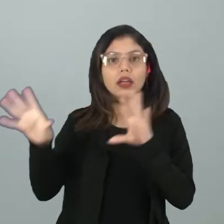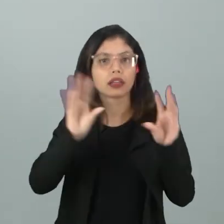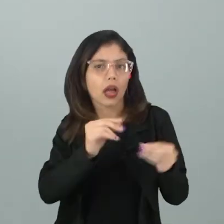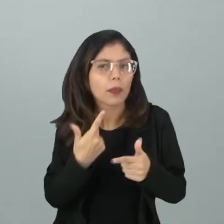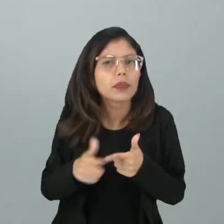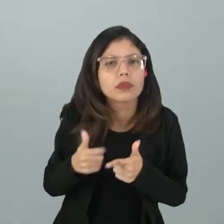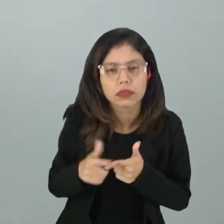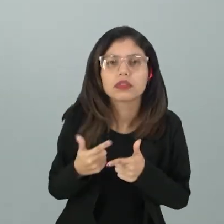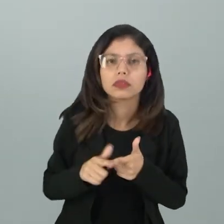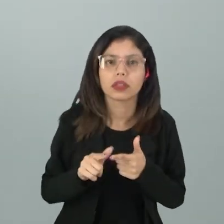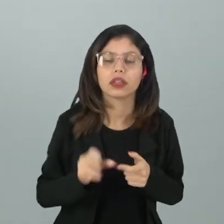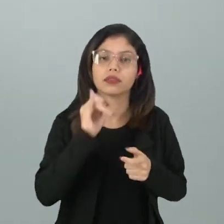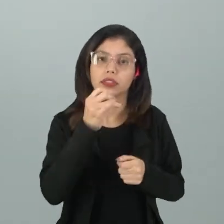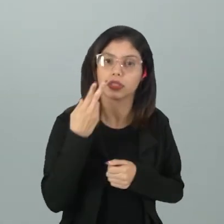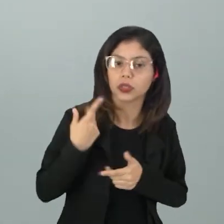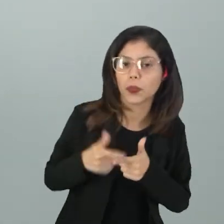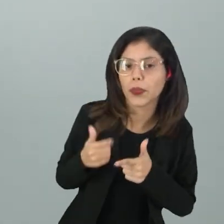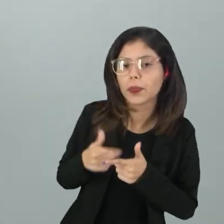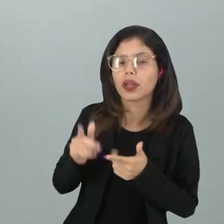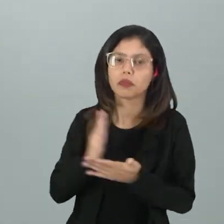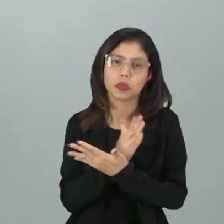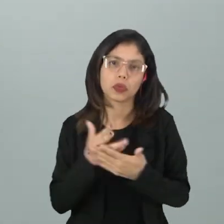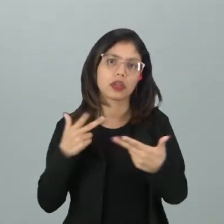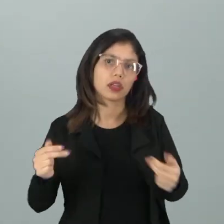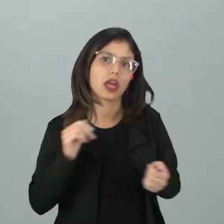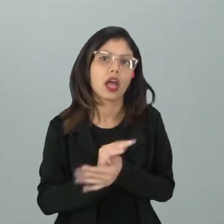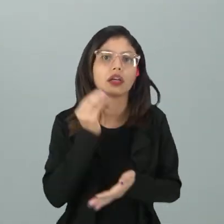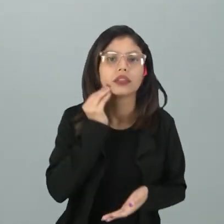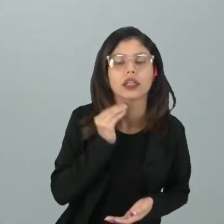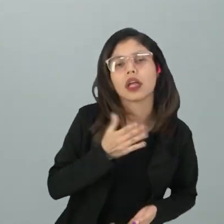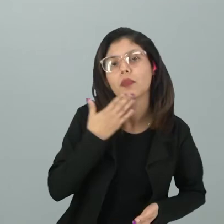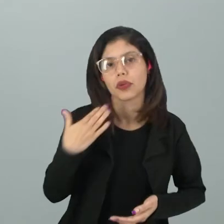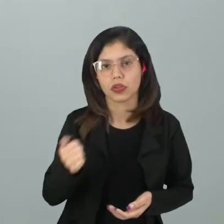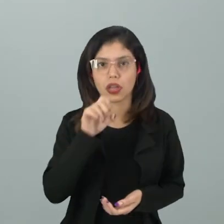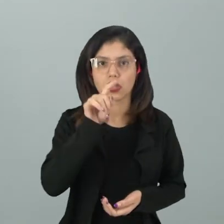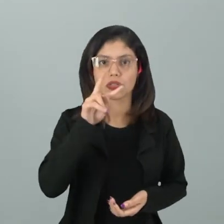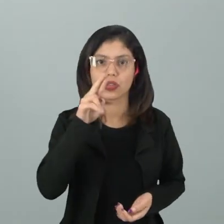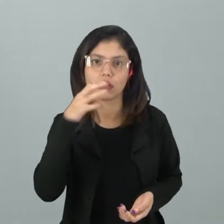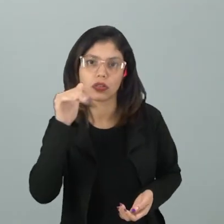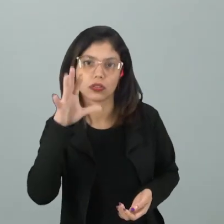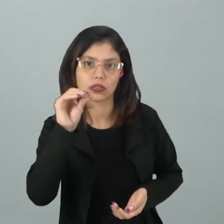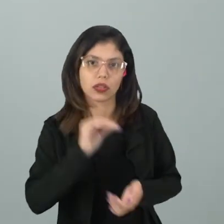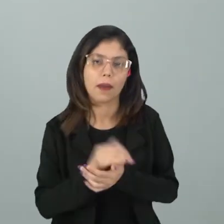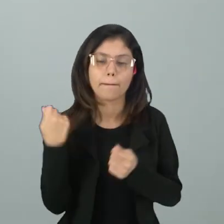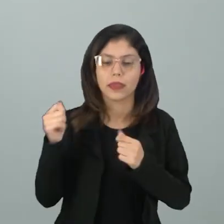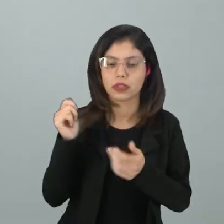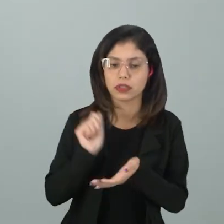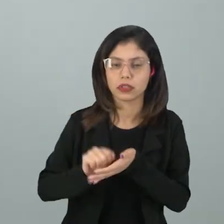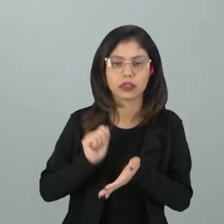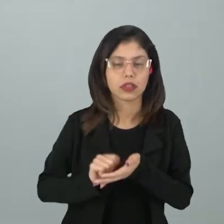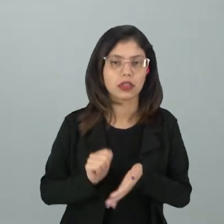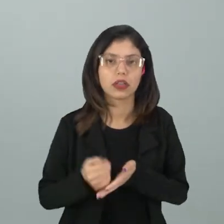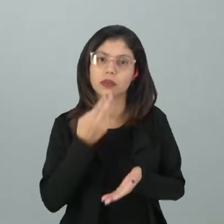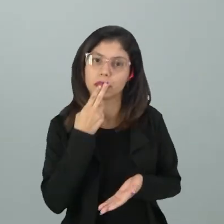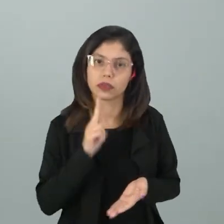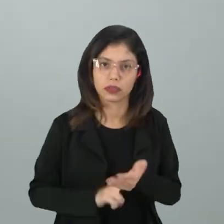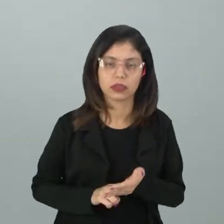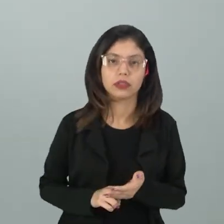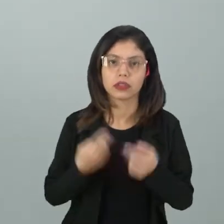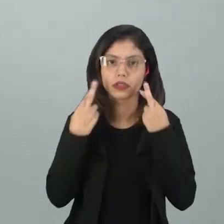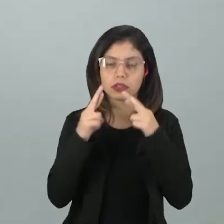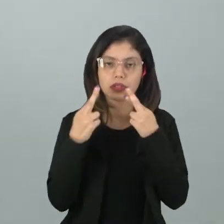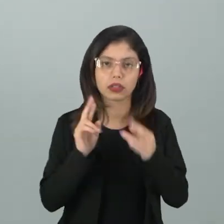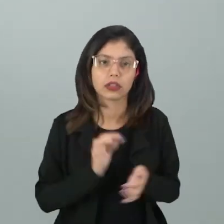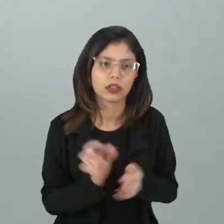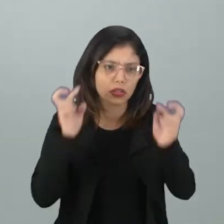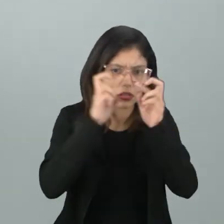algum problema. Se vocês querem resolver um problema, querem tentar achar uma solução, escrevam uma carta de reclamação. Observem